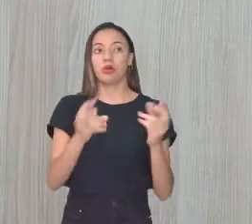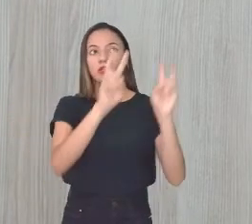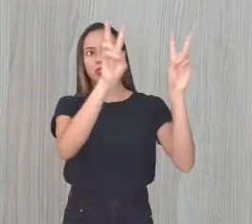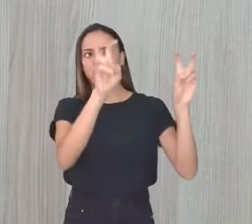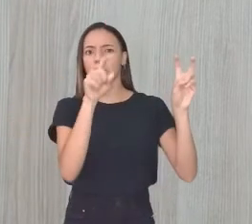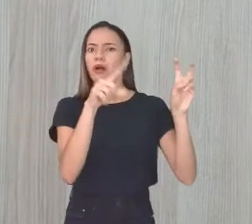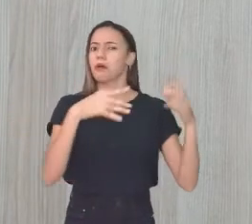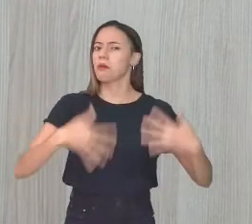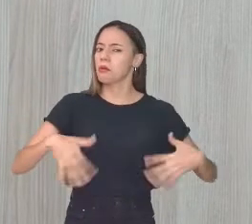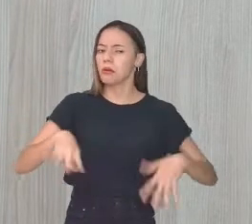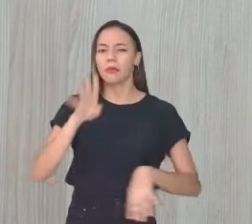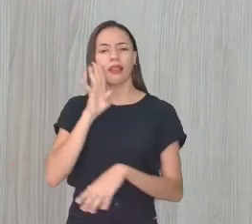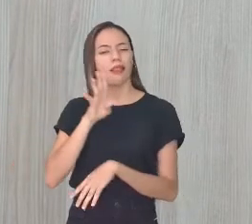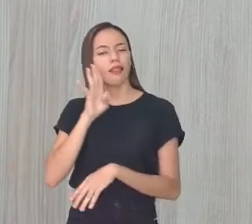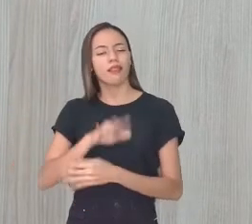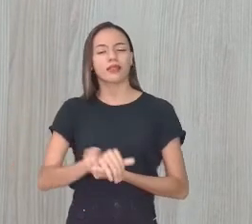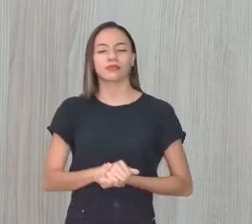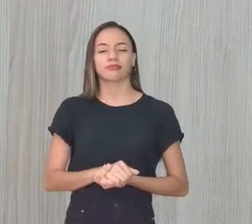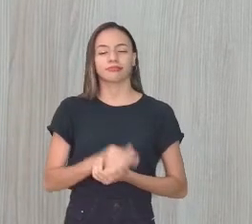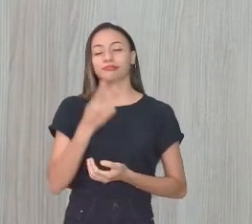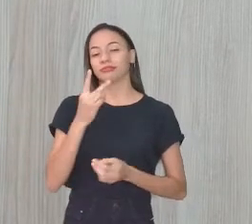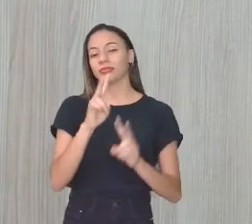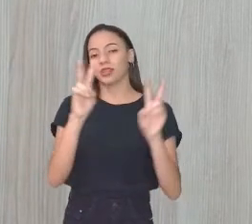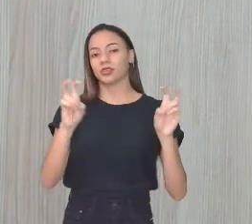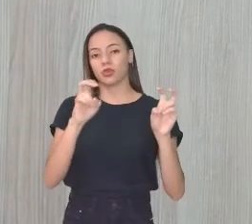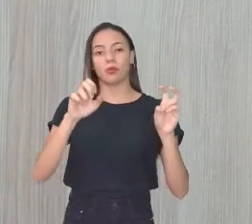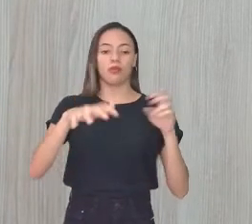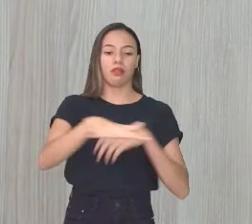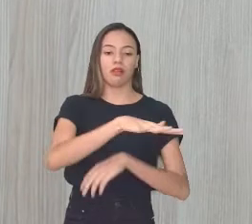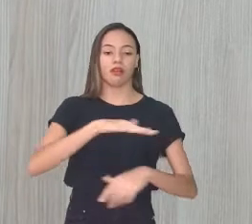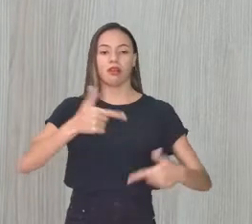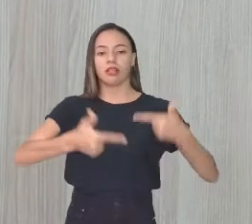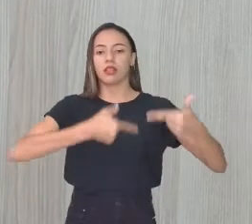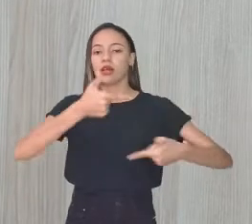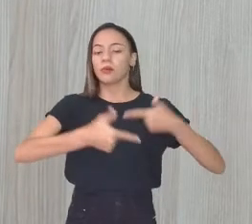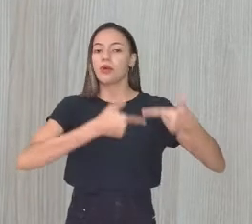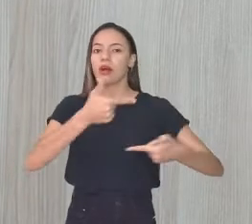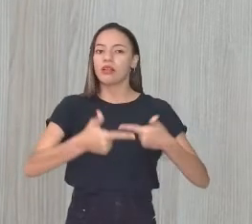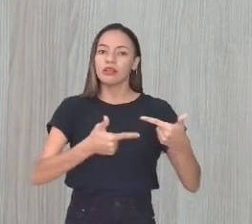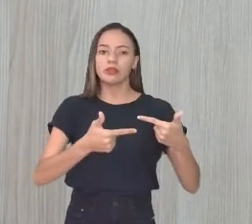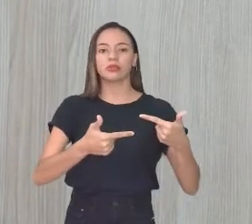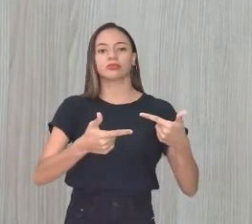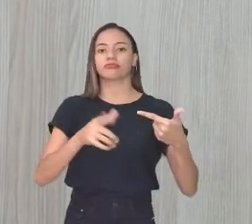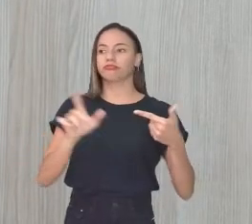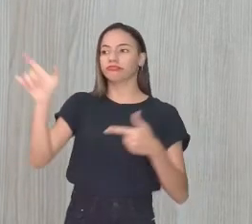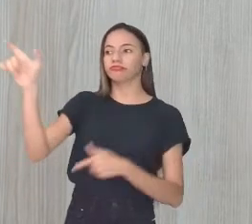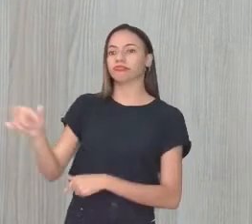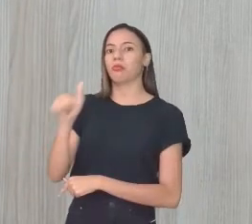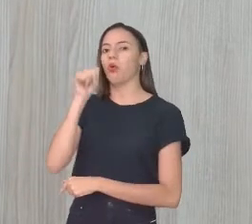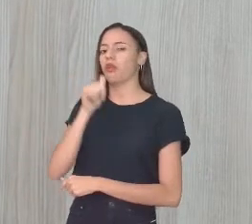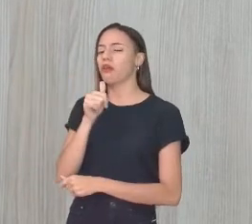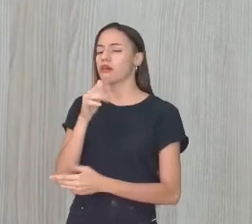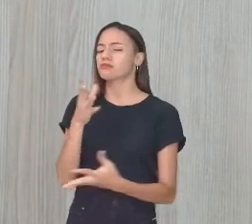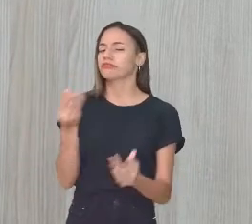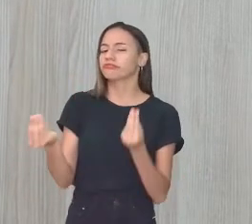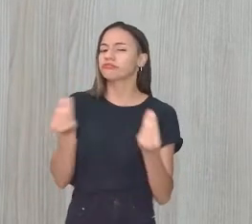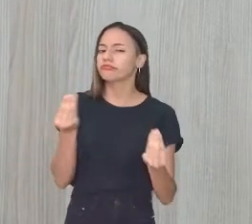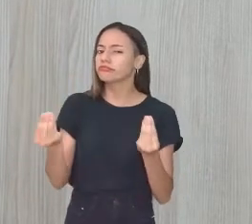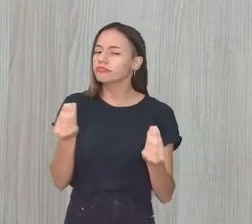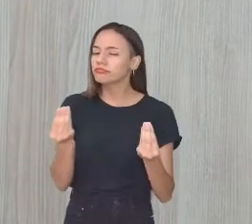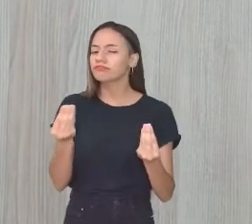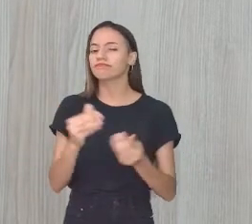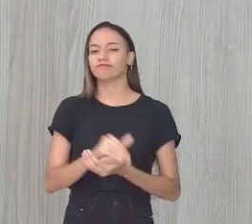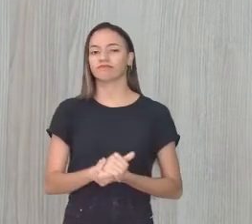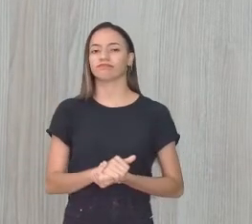bem legal, viu? A gente falar aí sobre o mercado de trabalho, para a questão aí da mulher, como é que tá, né? Será